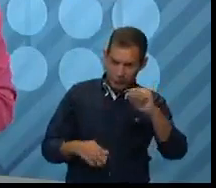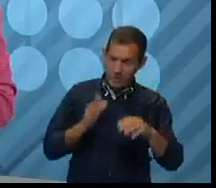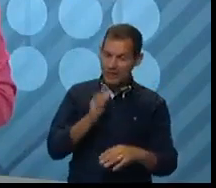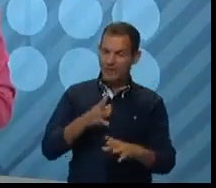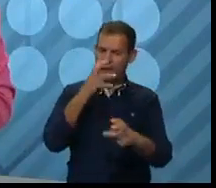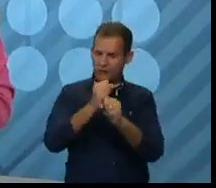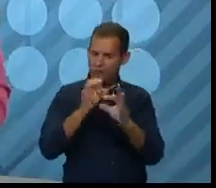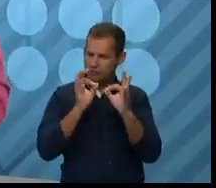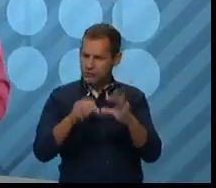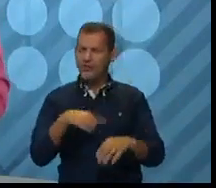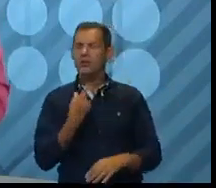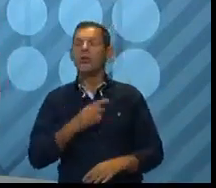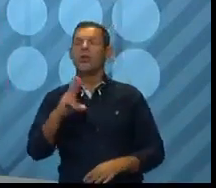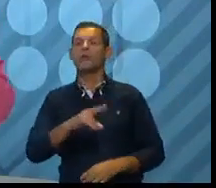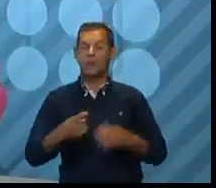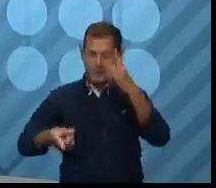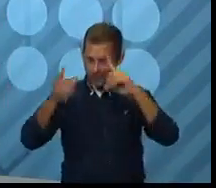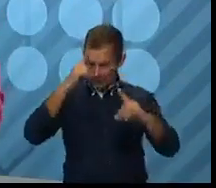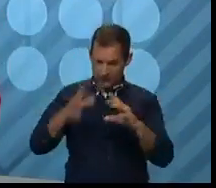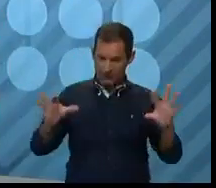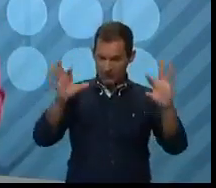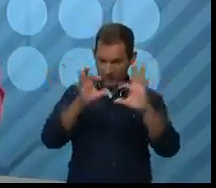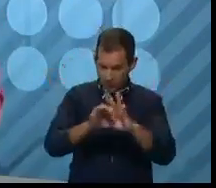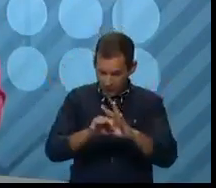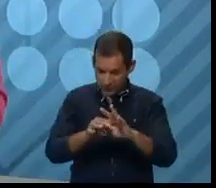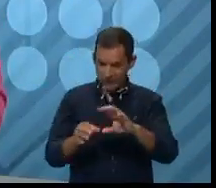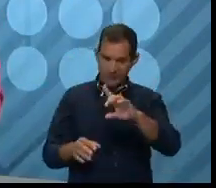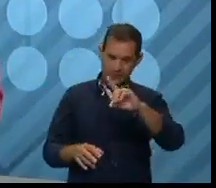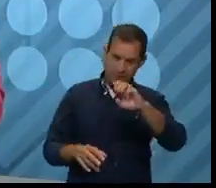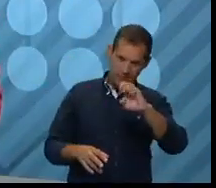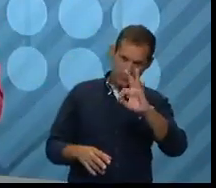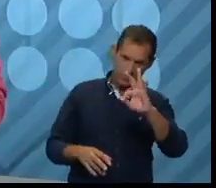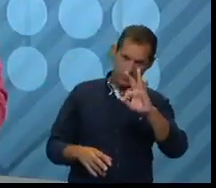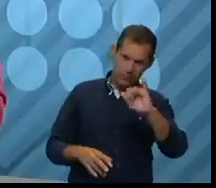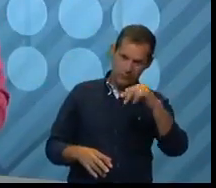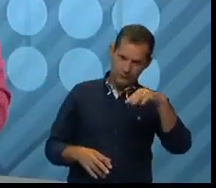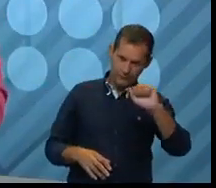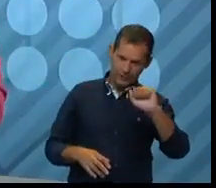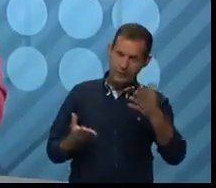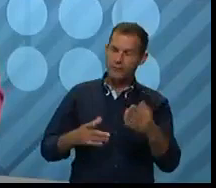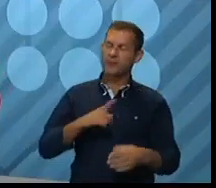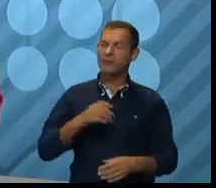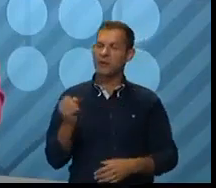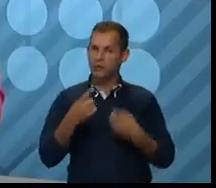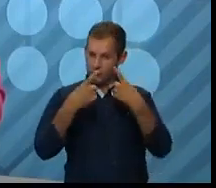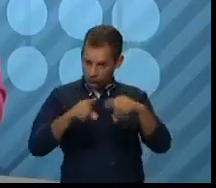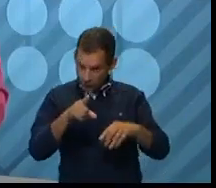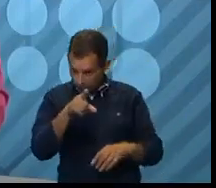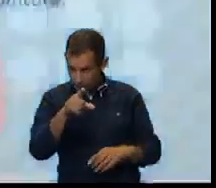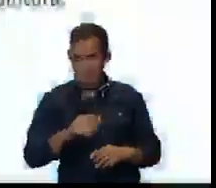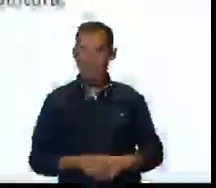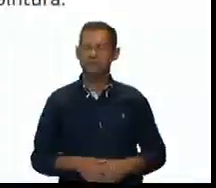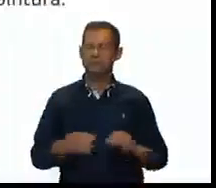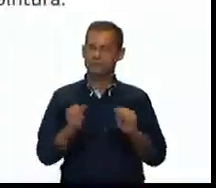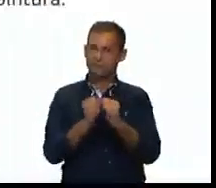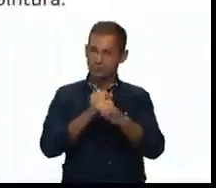já no cálculo exato, utilizamos a ideia das integrais definidas. Agora, você tem um novo desafio pela frente.